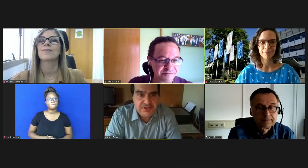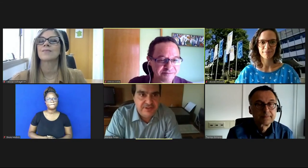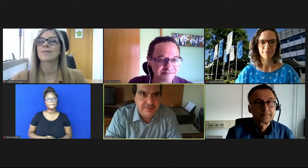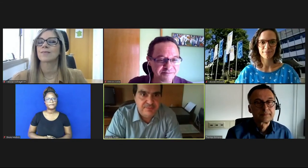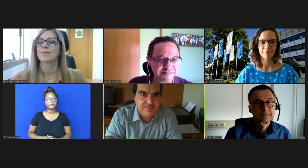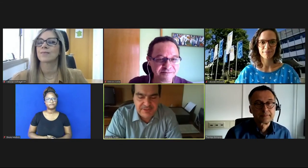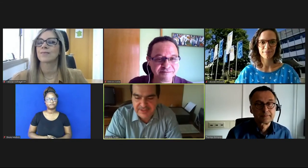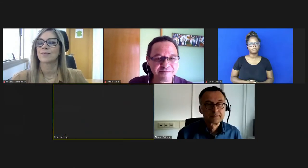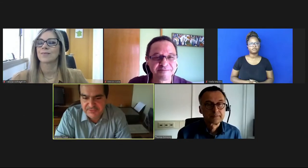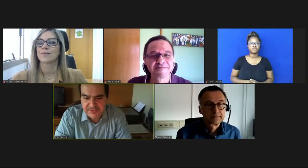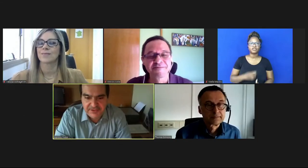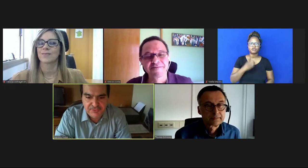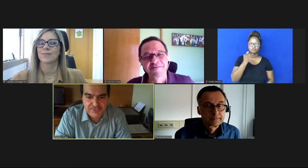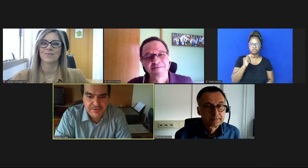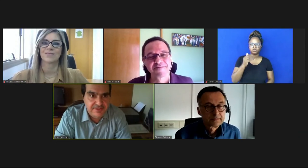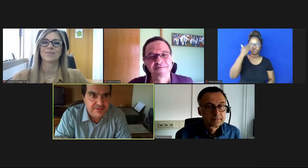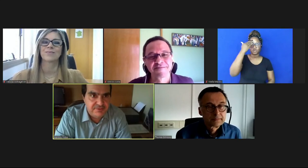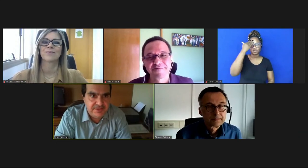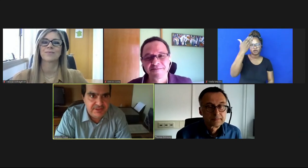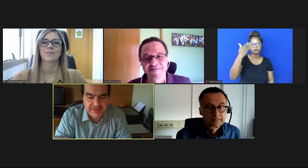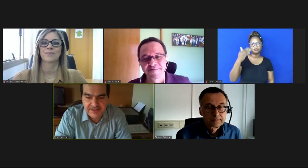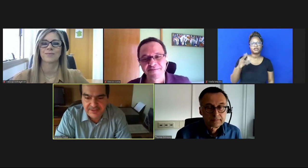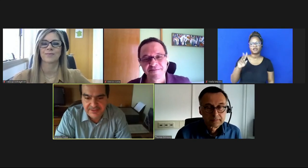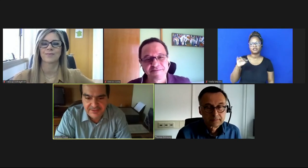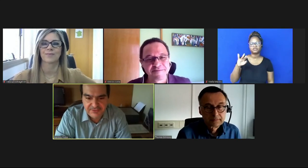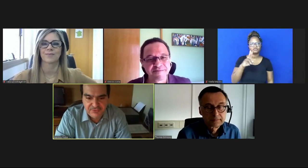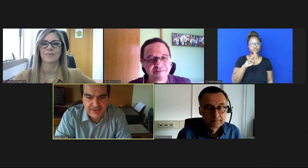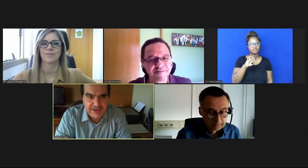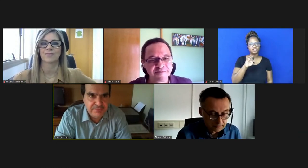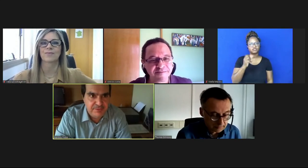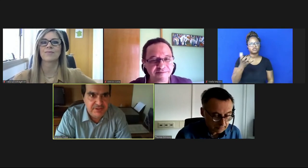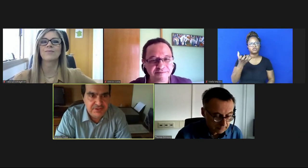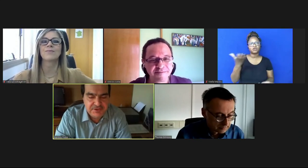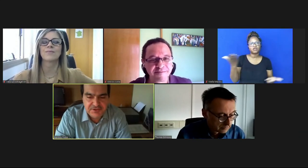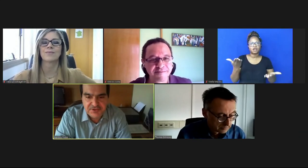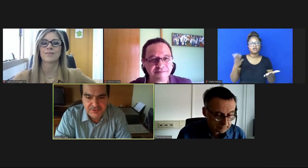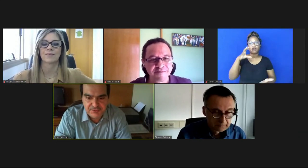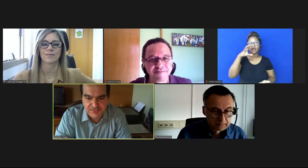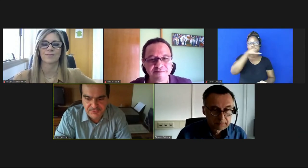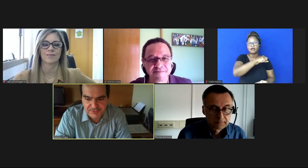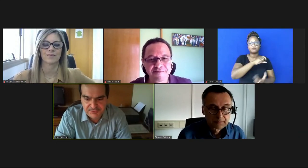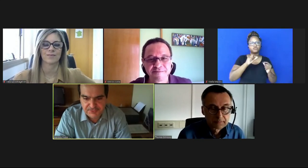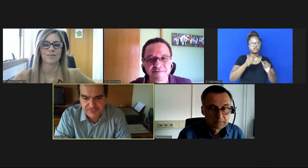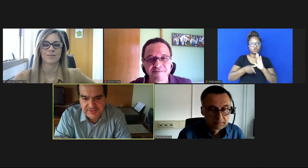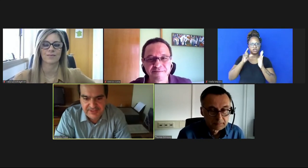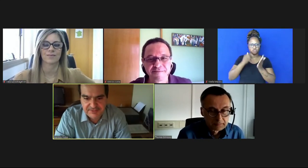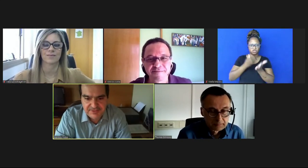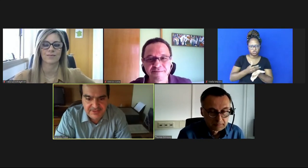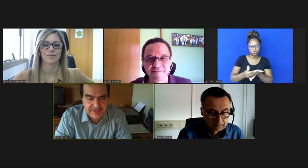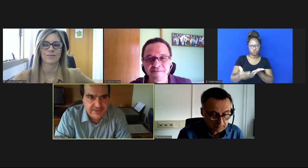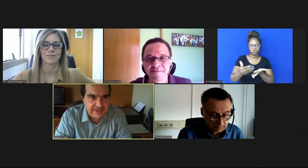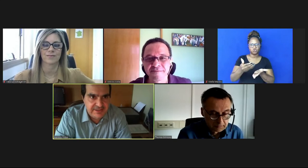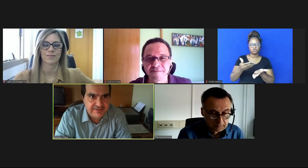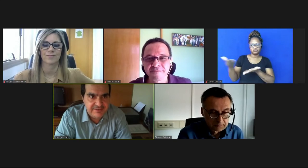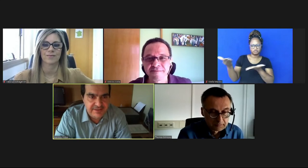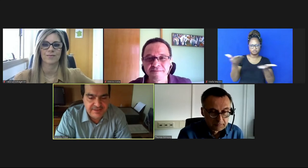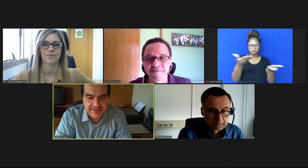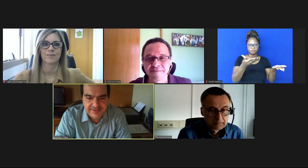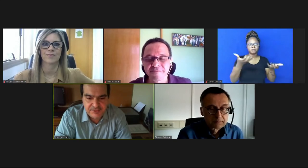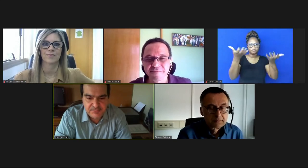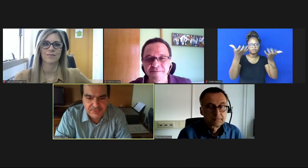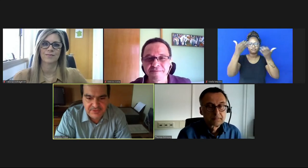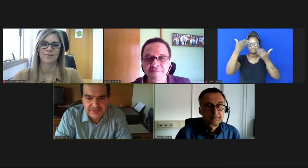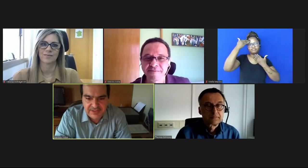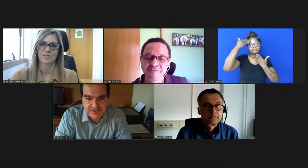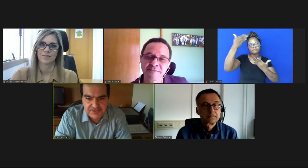Bom dia. Obrigado, Vinícius. Eu queria só rapidamente, antes de introduzir o nosso convidado, agradecer